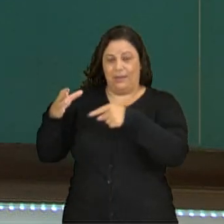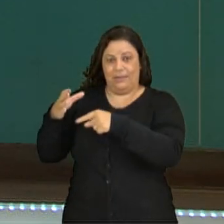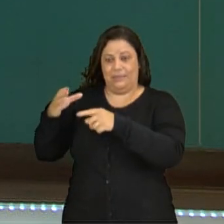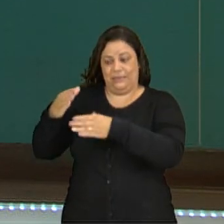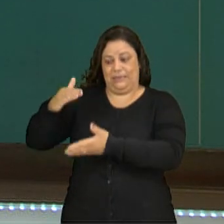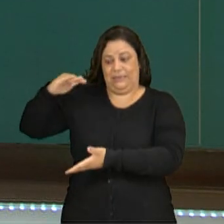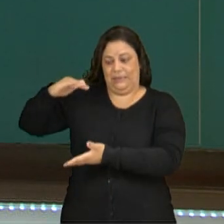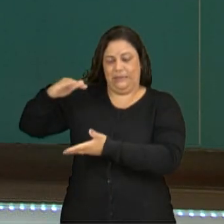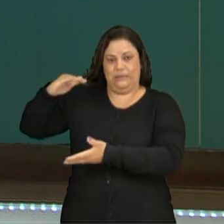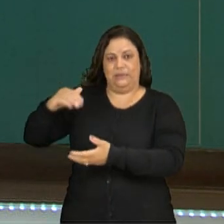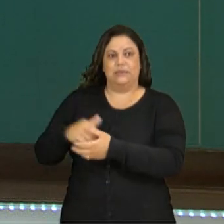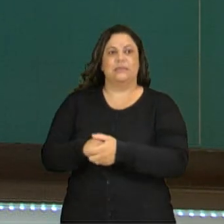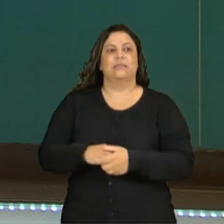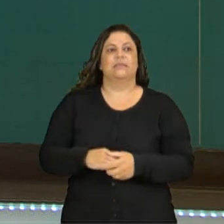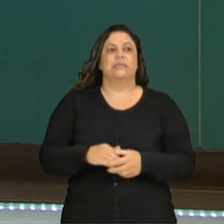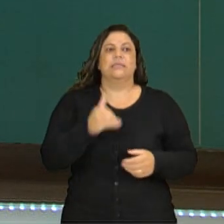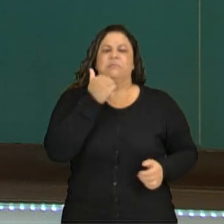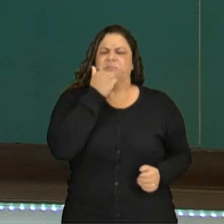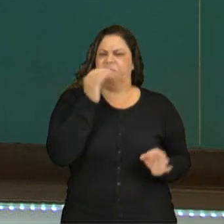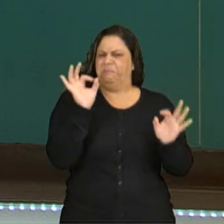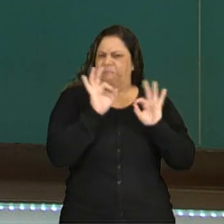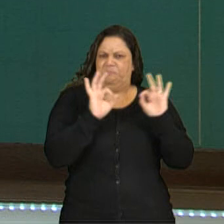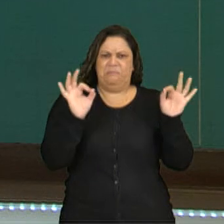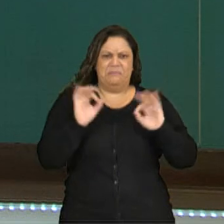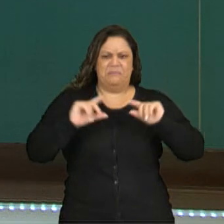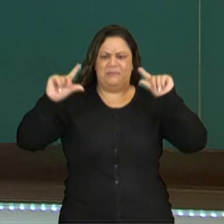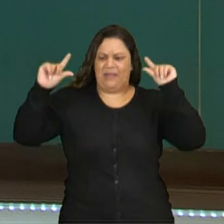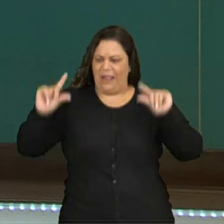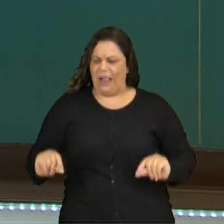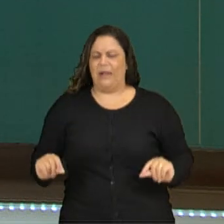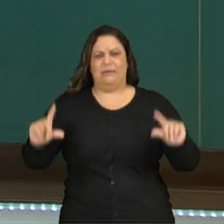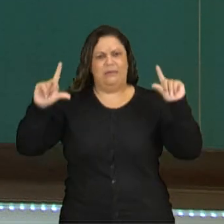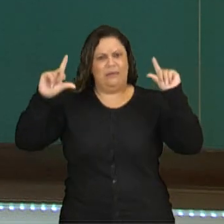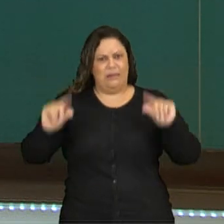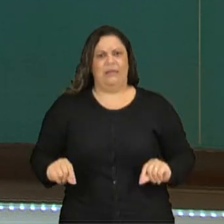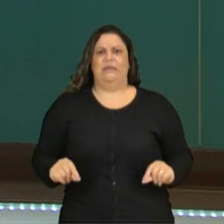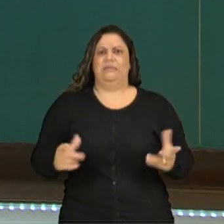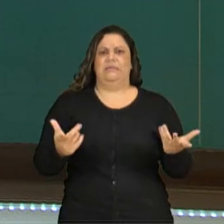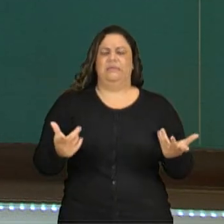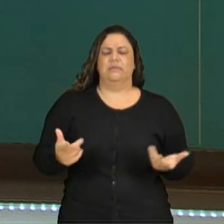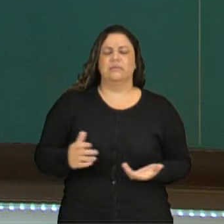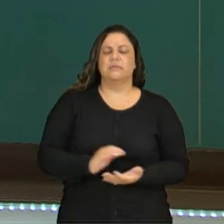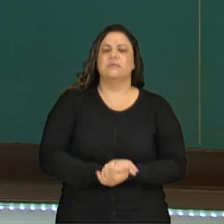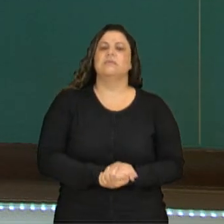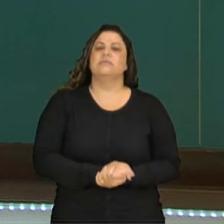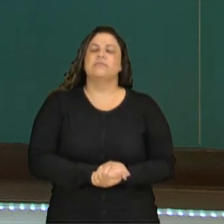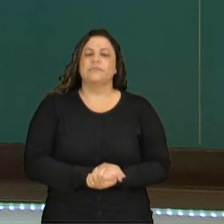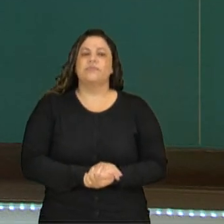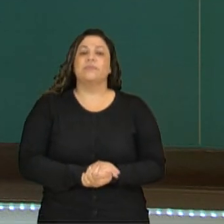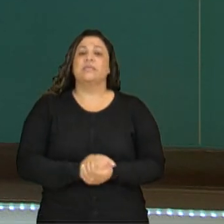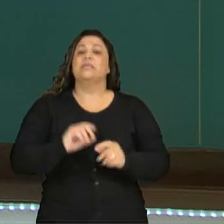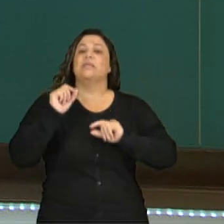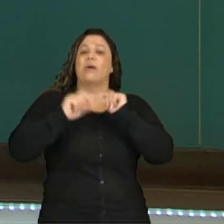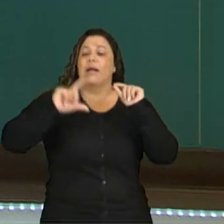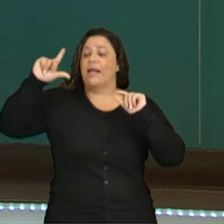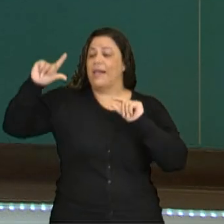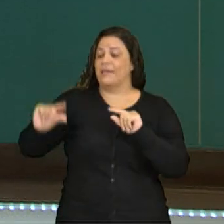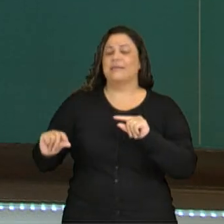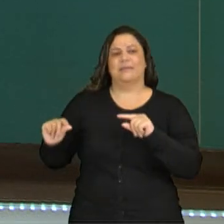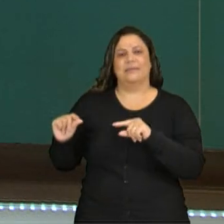que não durava nada, tá? Durava menos de um dia, basicamente. Essa bateria, ela